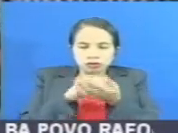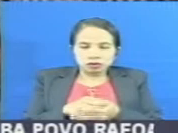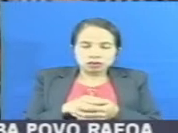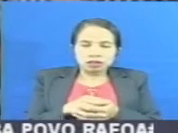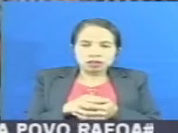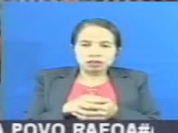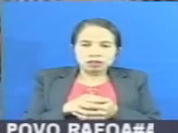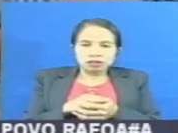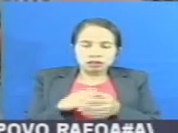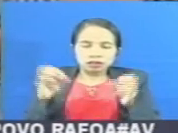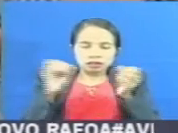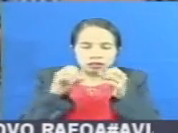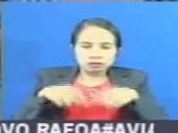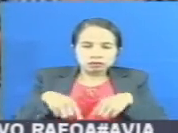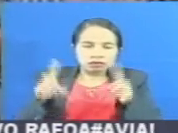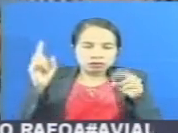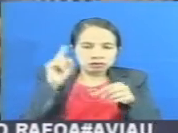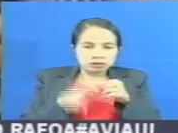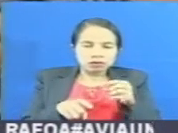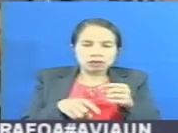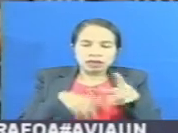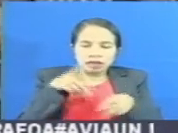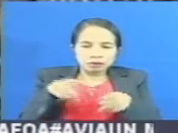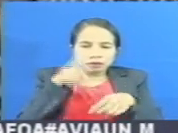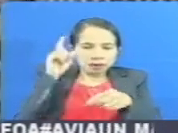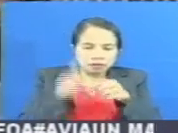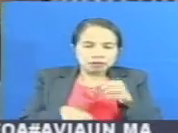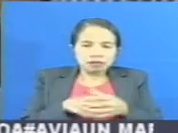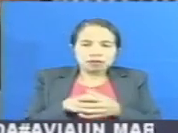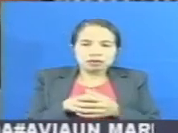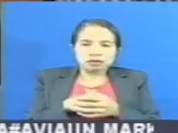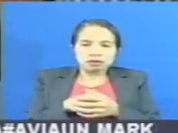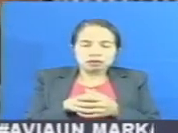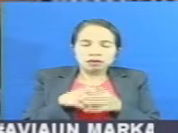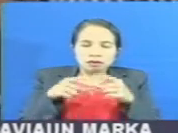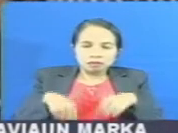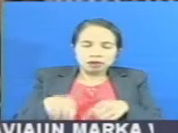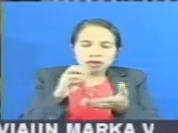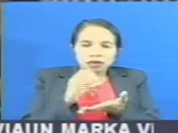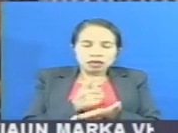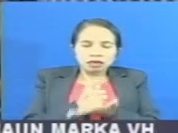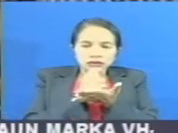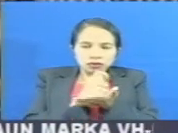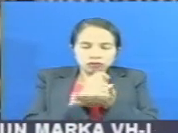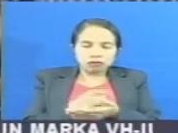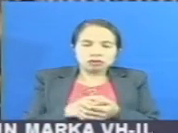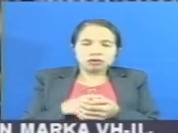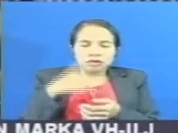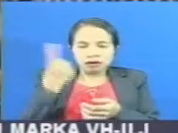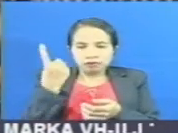so ke pasajeros makalabel, pasajeros makalabel. Ba atauro, itu ni movimento ni